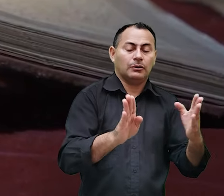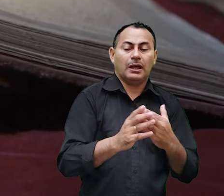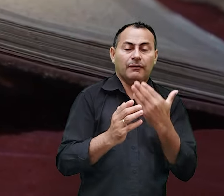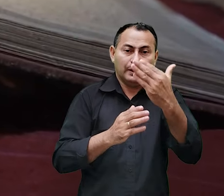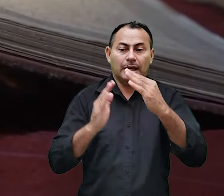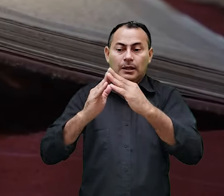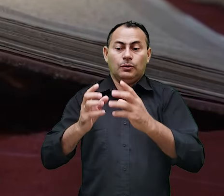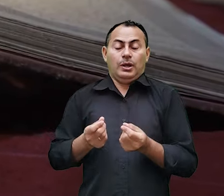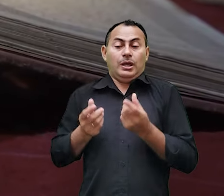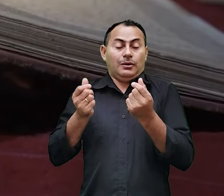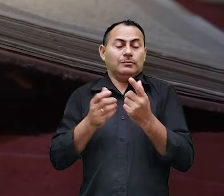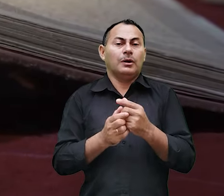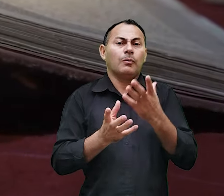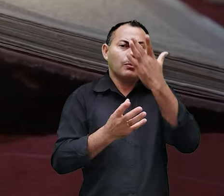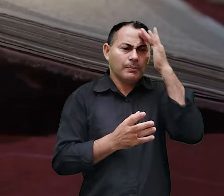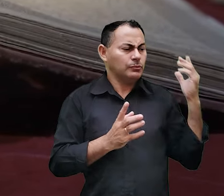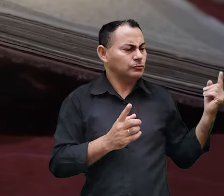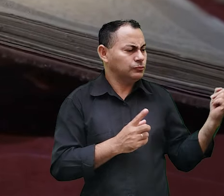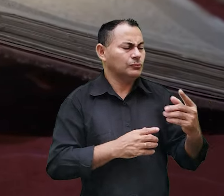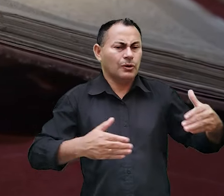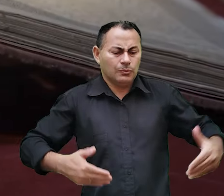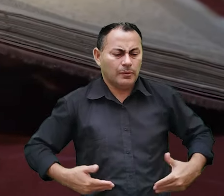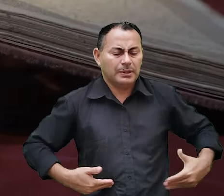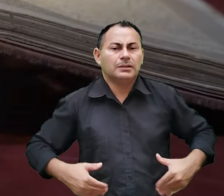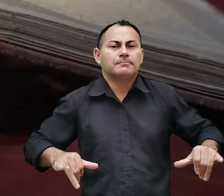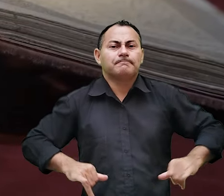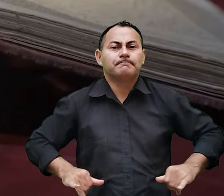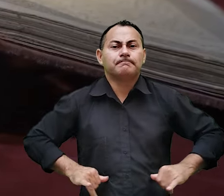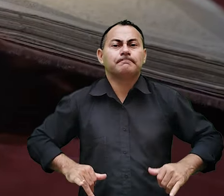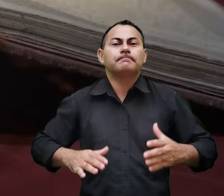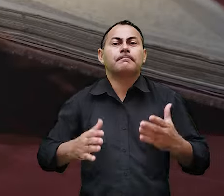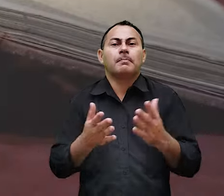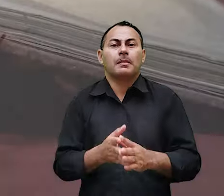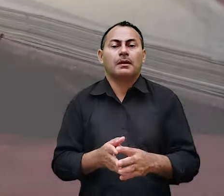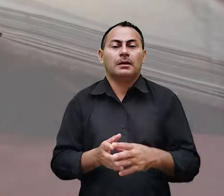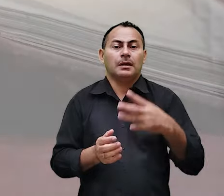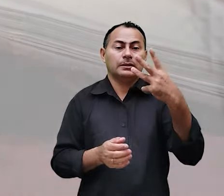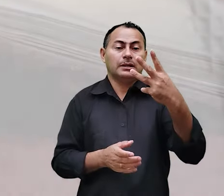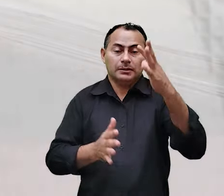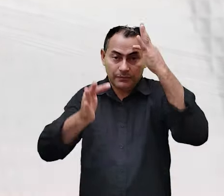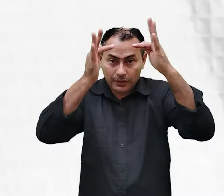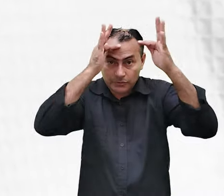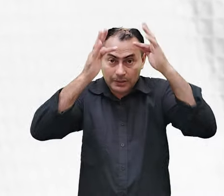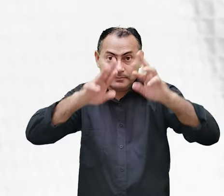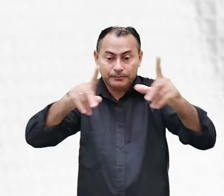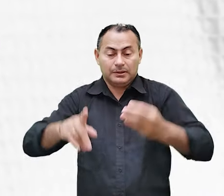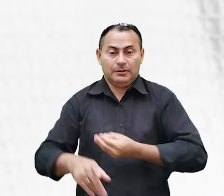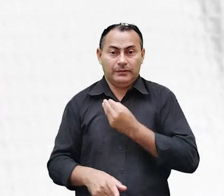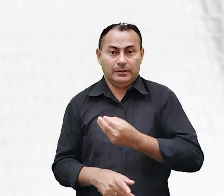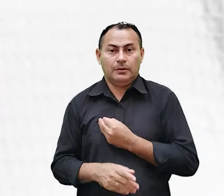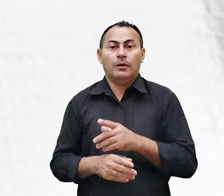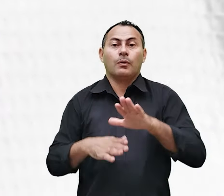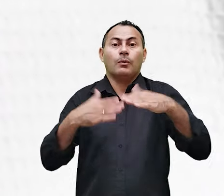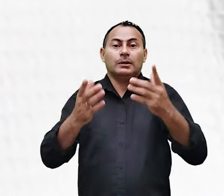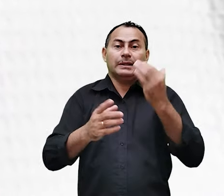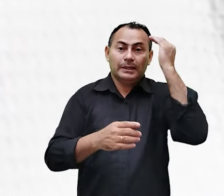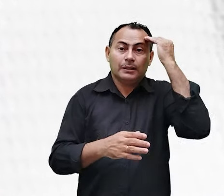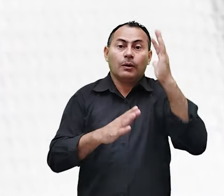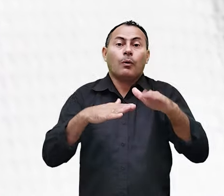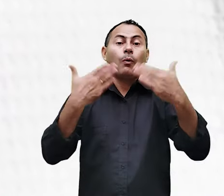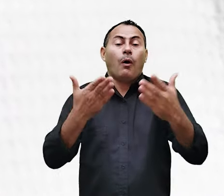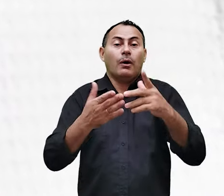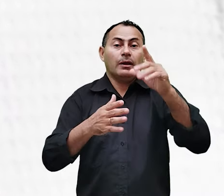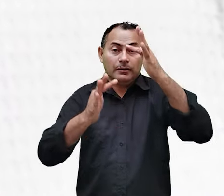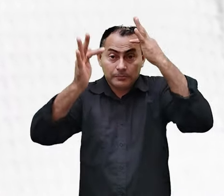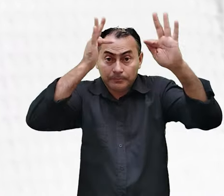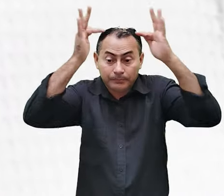ao portão do homem rico. Um mundo de gente passando fome e ferida. Há 3 filosofias diferentes de vida. Quando